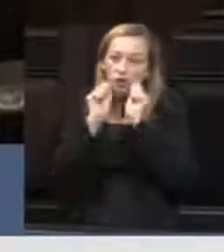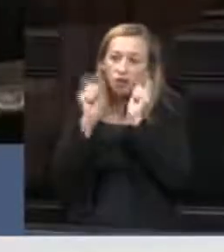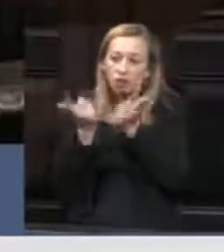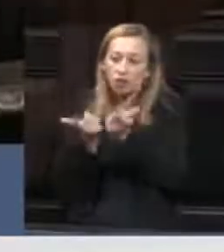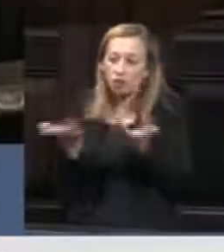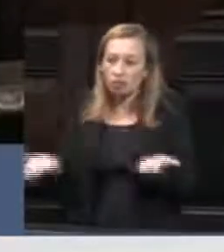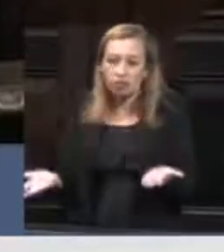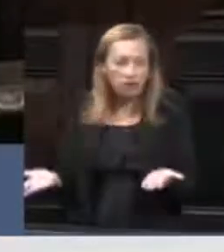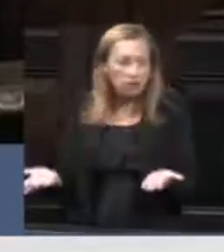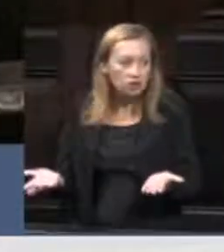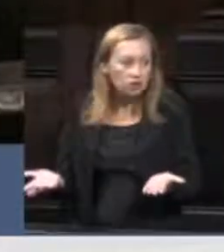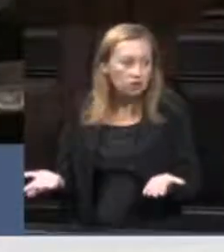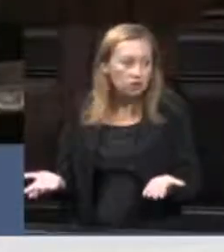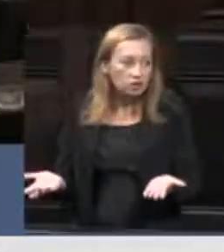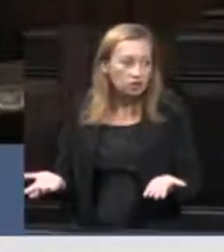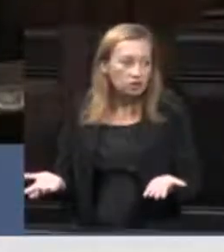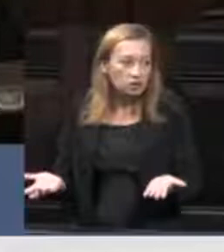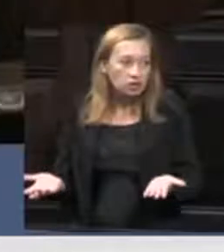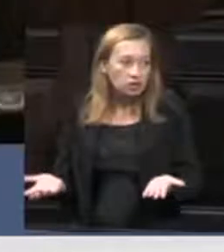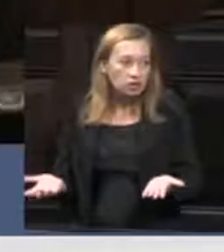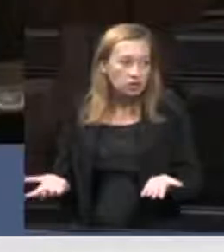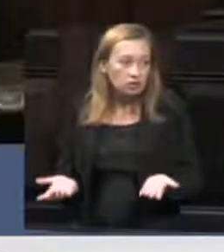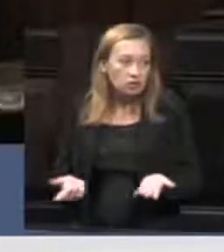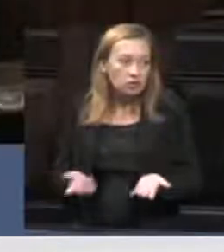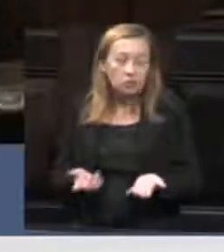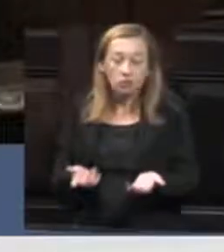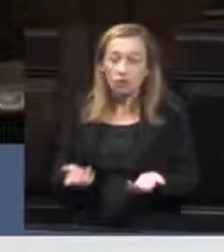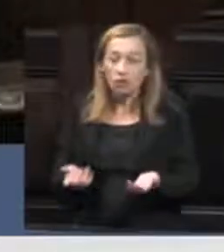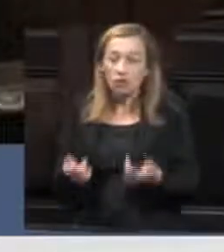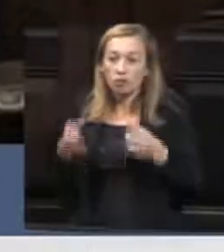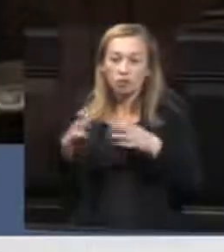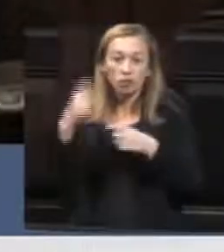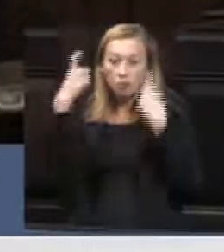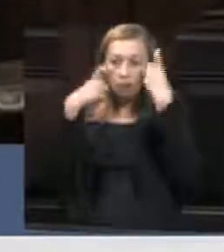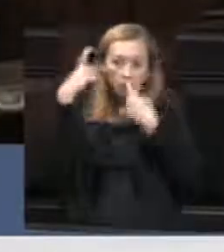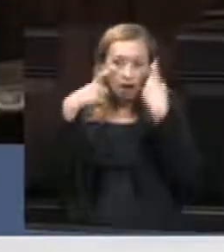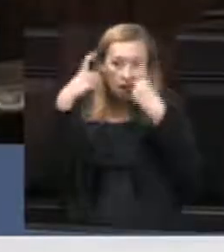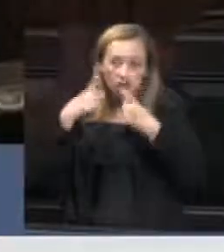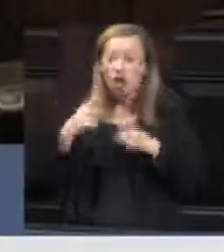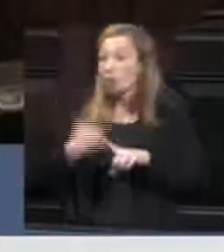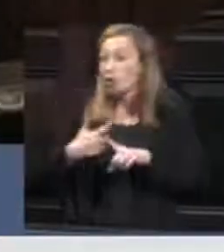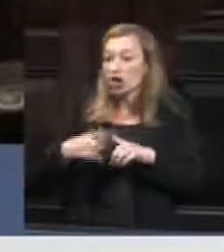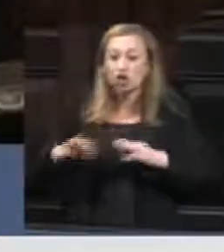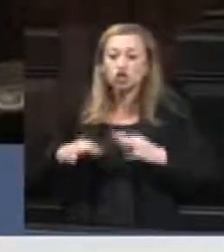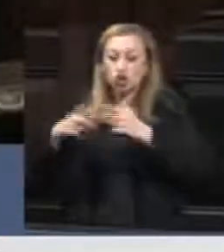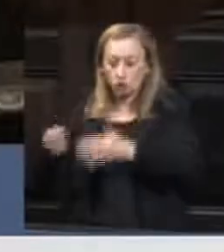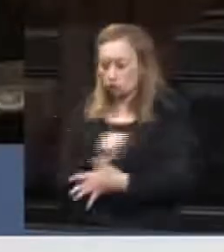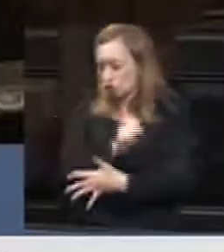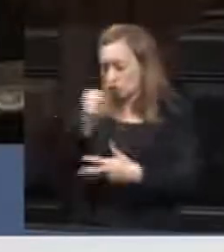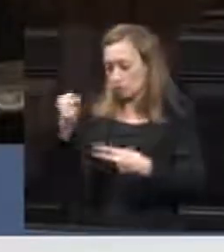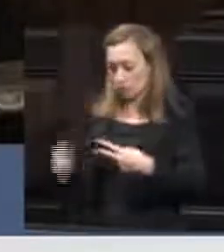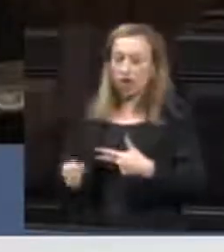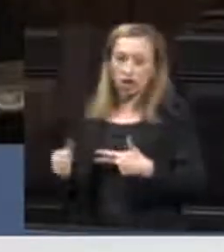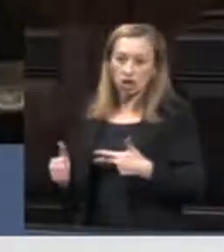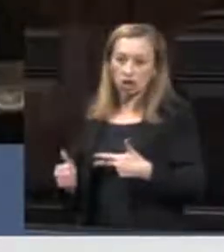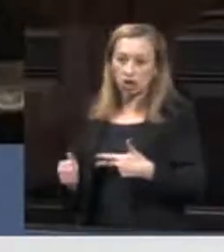Legislativa e isso seja um trauma para a Assembleia Legislativa. Porque todos os poderes fazem isso